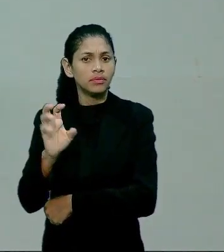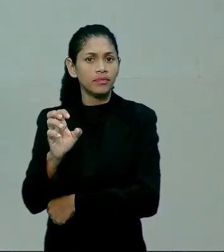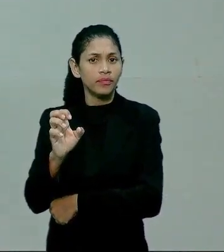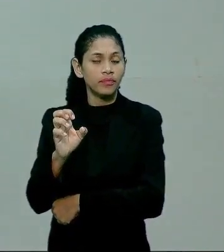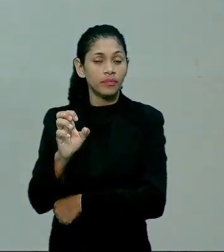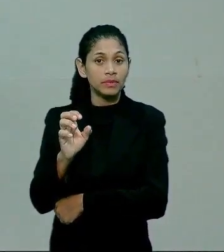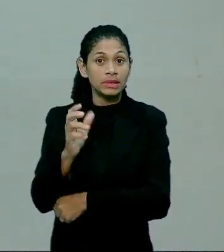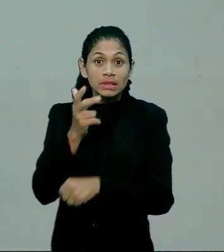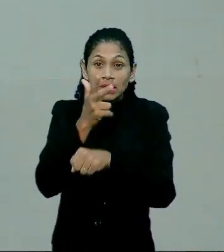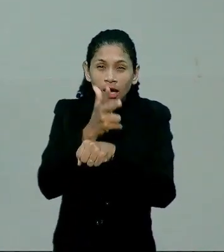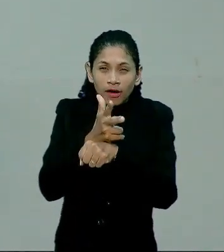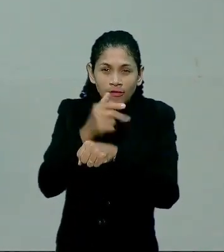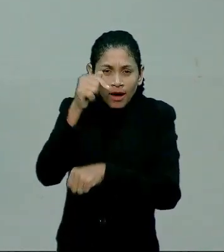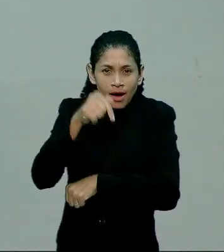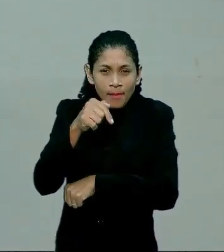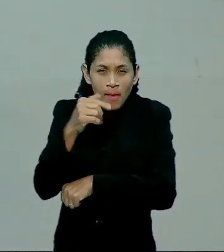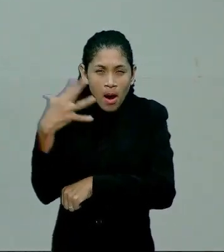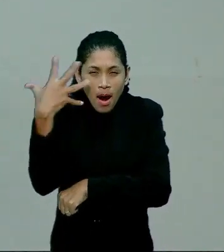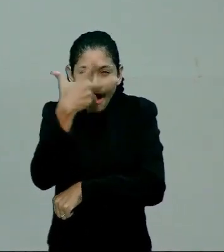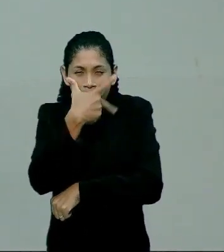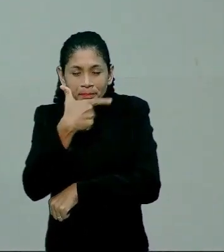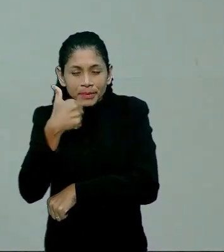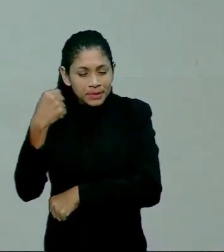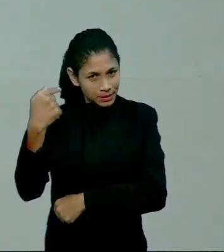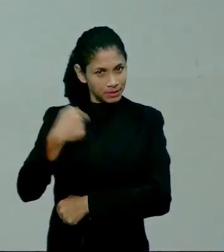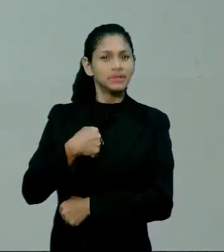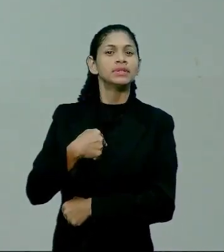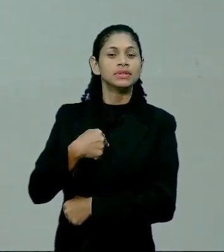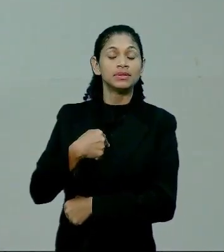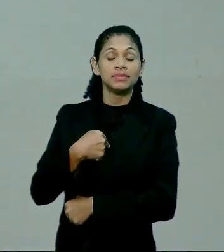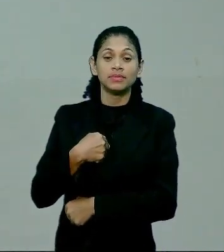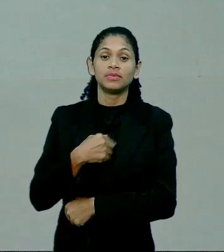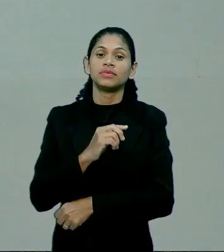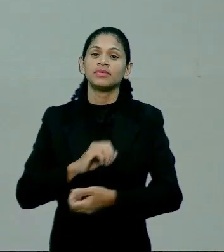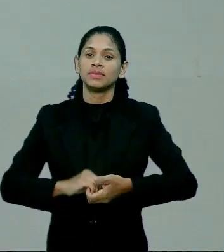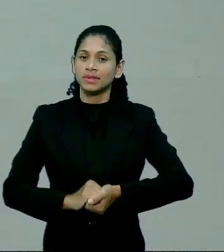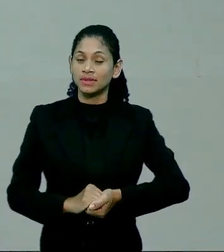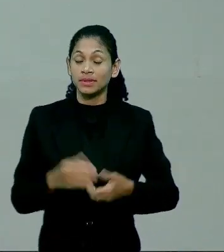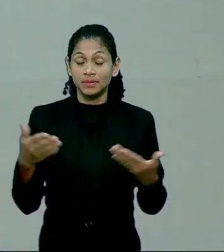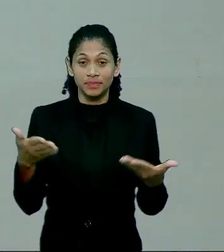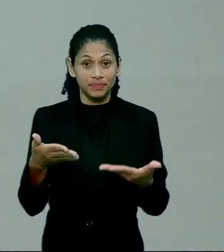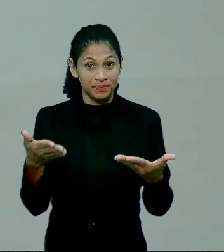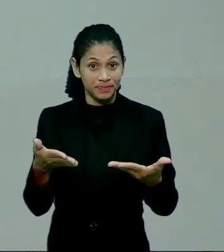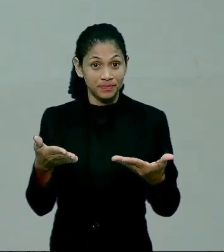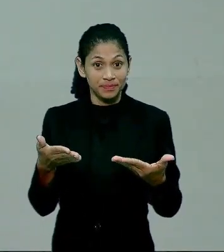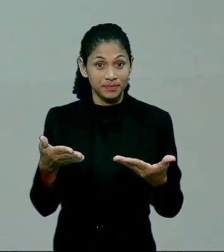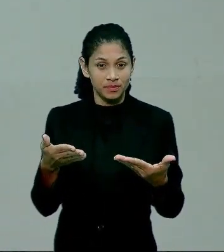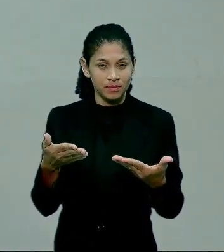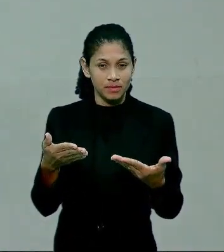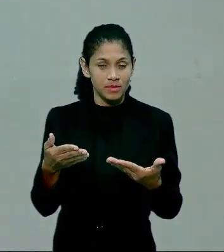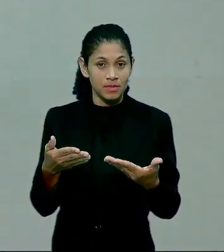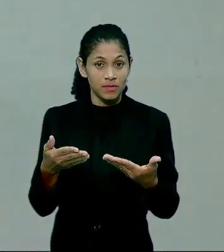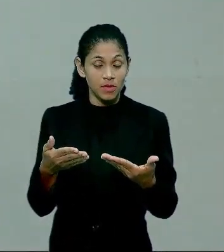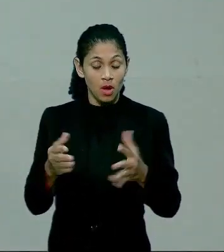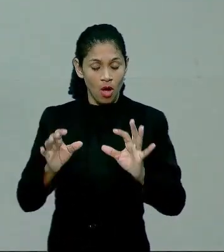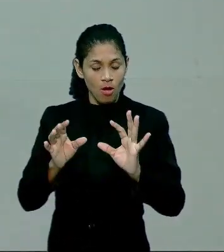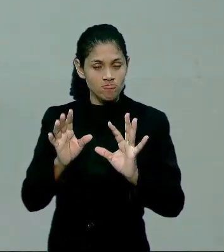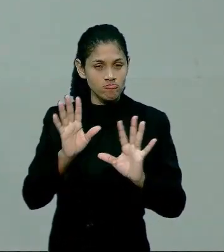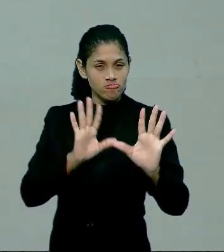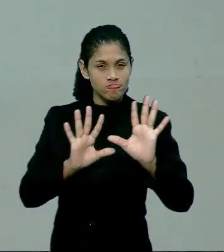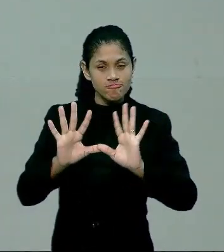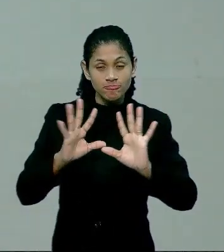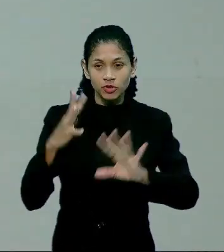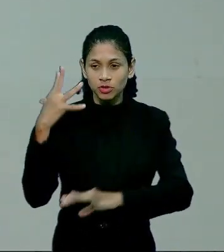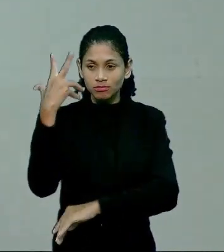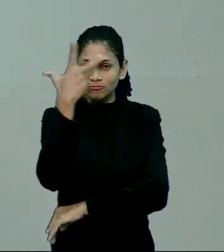do que... Opa! Olá, eu sou André Vasconcelos, professor de educação física, e agora é padrão de beleza, meu amor, aqui é só carão